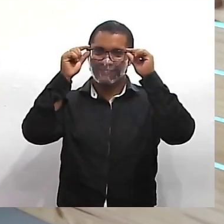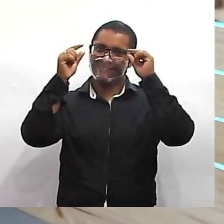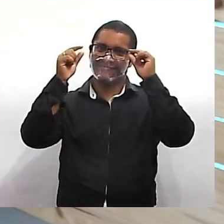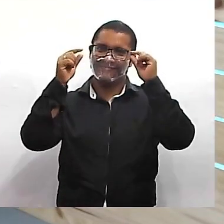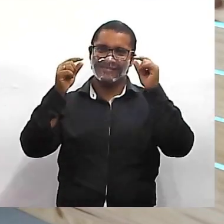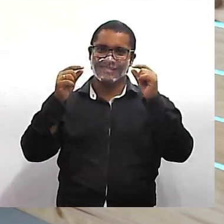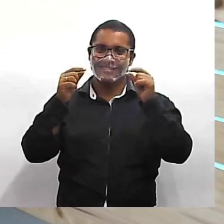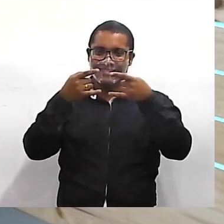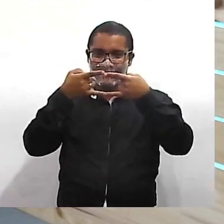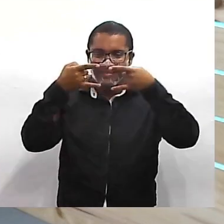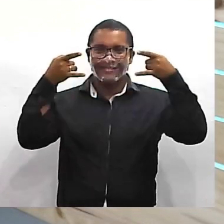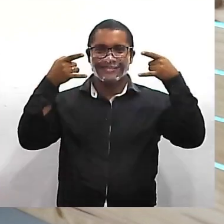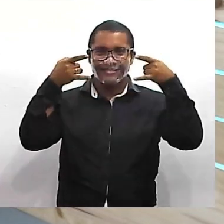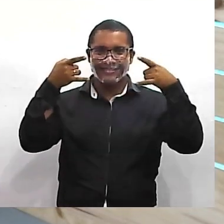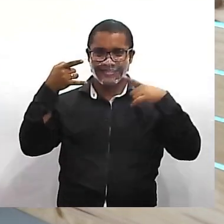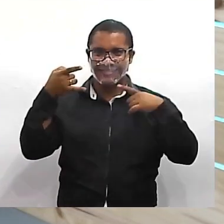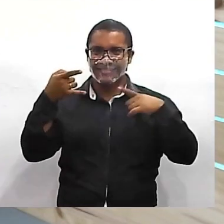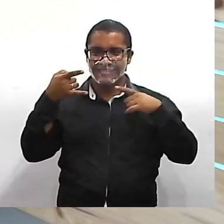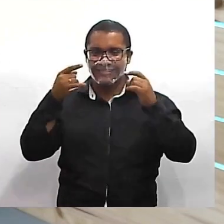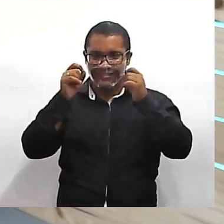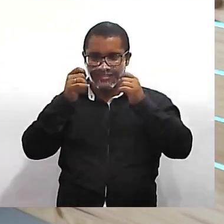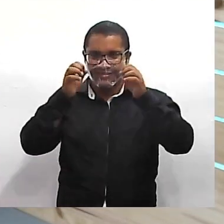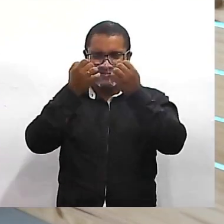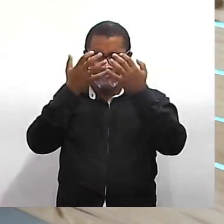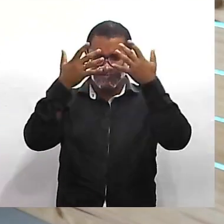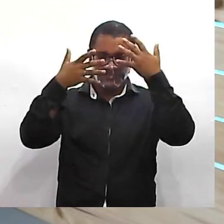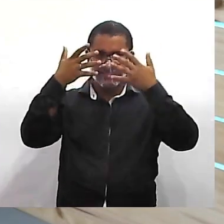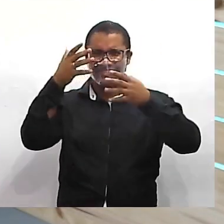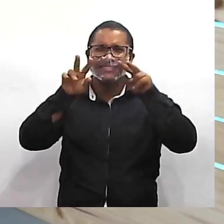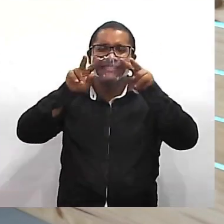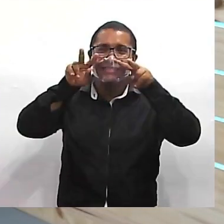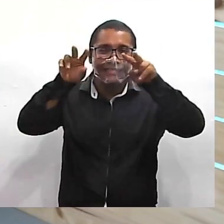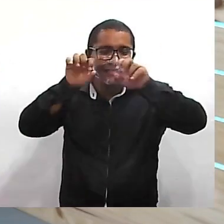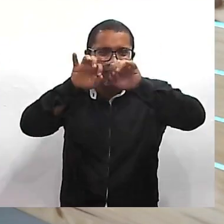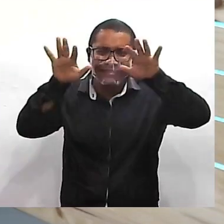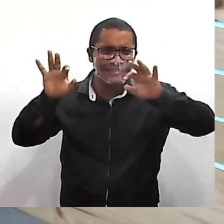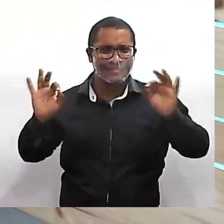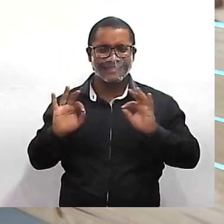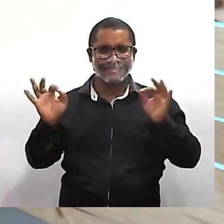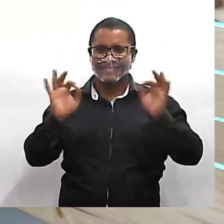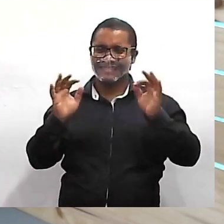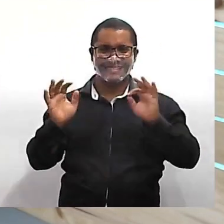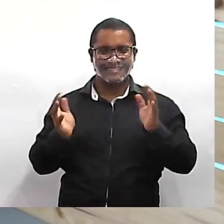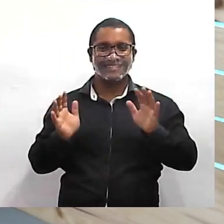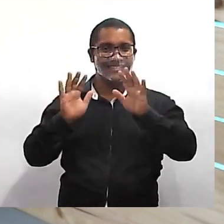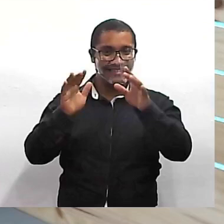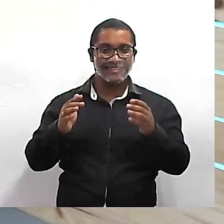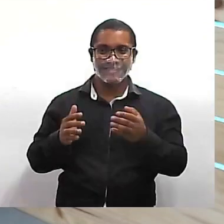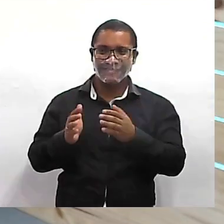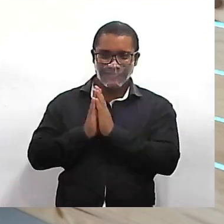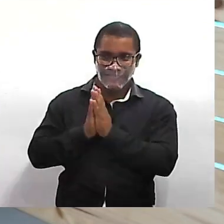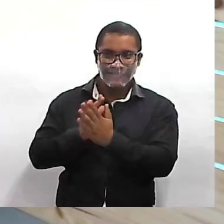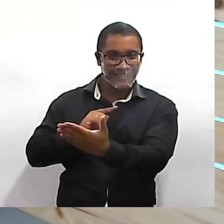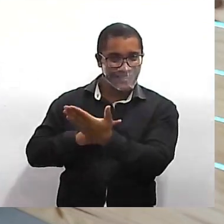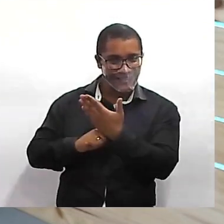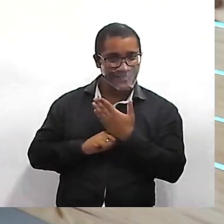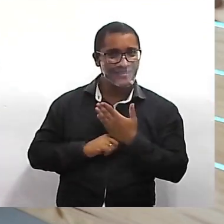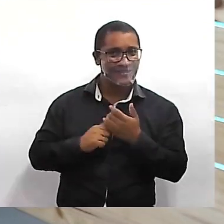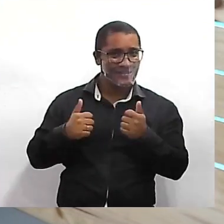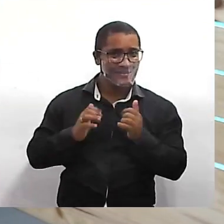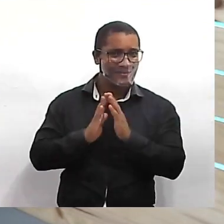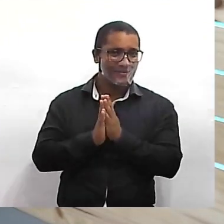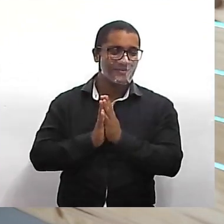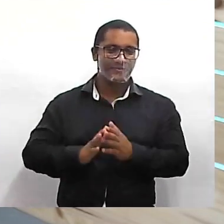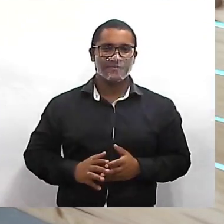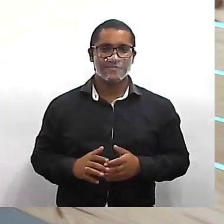usar a máscara e óculos, né, minha gente? Está embaçando tudo aqui e eu não estou conseguindo enxergar. Então, eu vou pedir para o meu amigo me salvar e ler a próxima